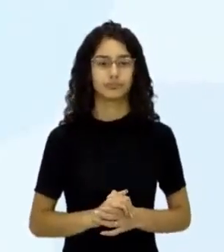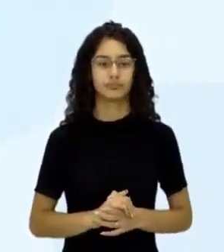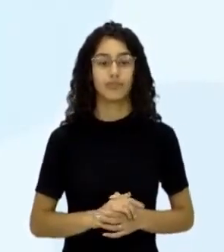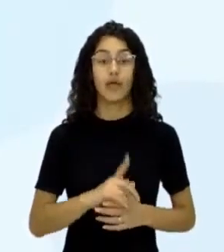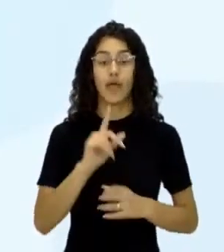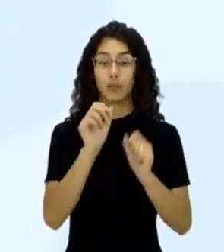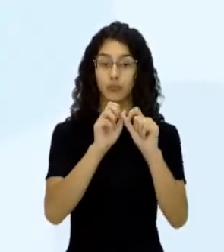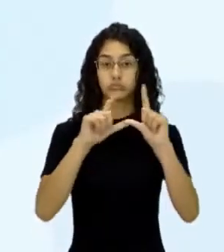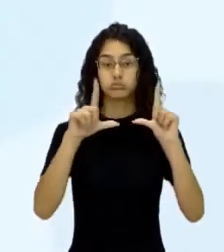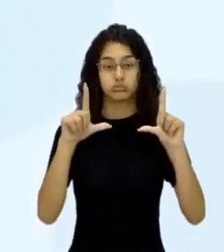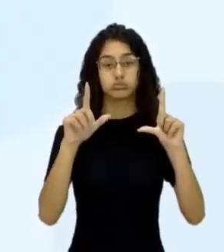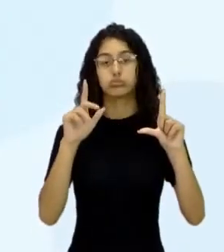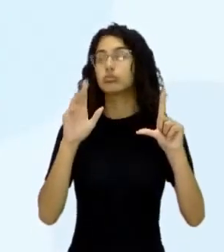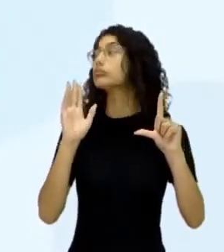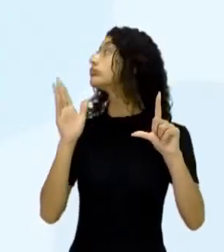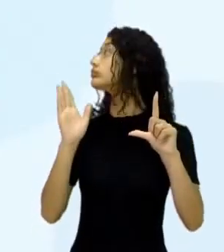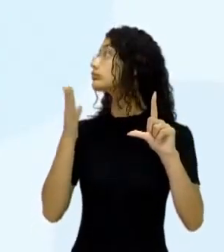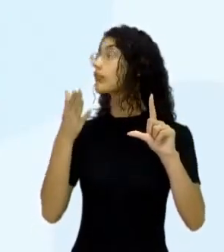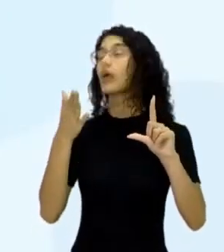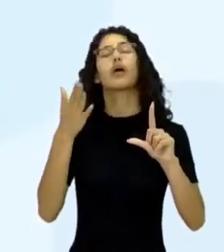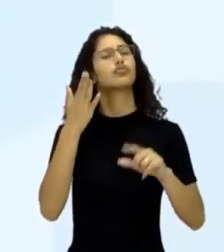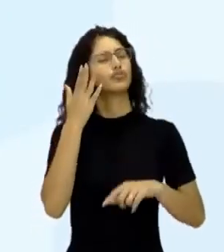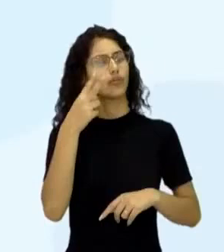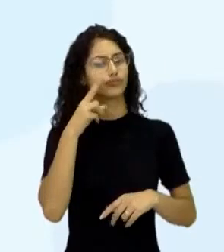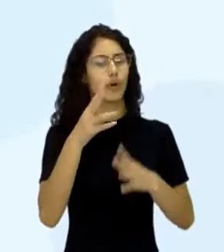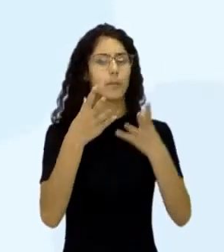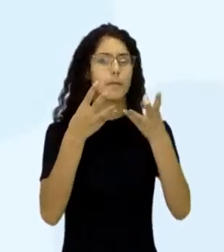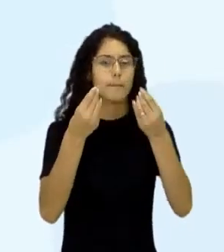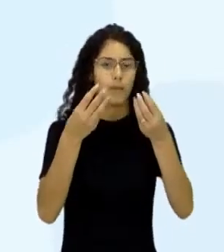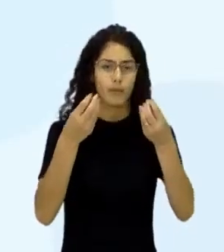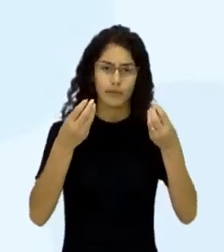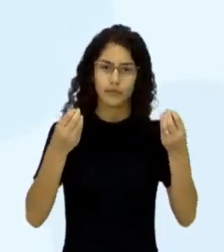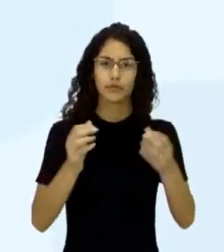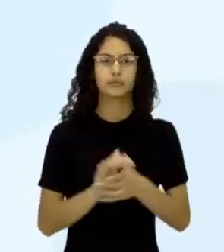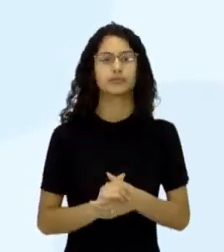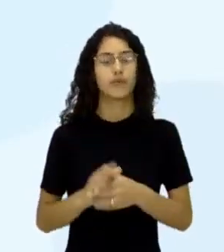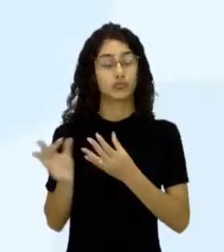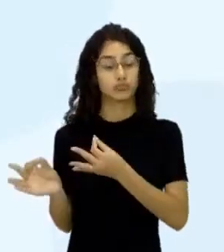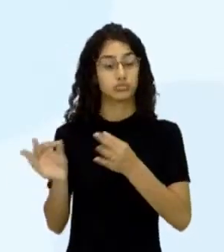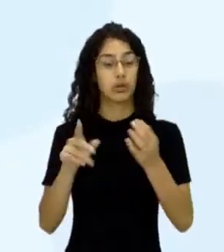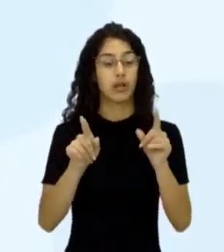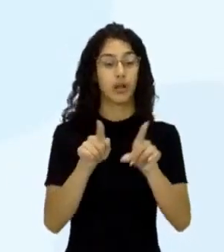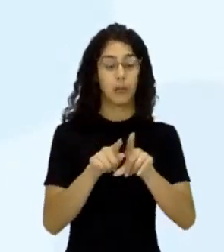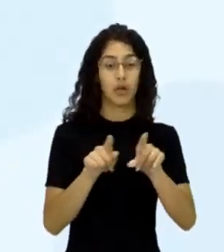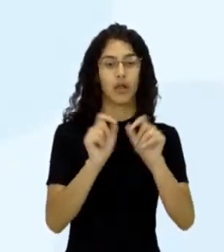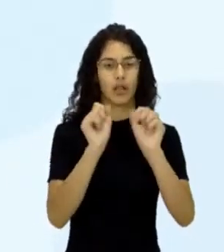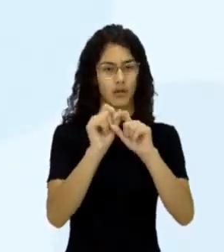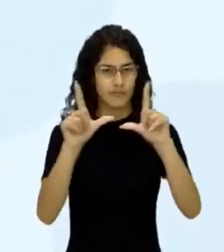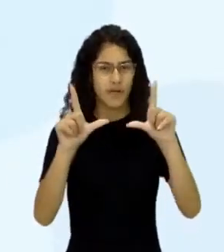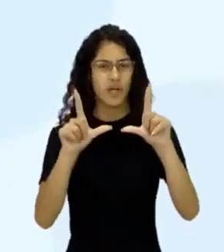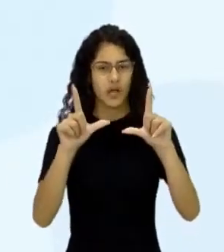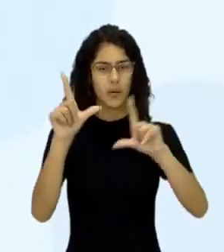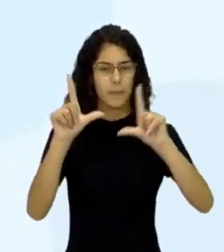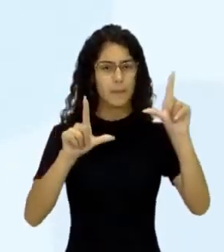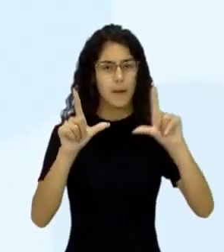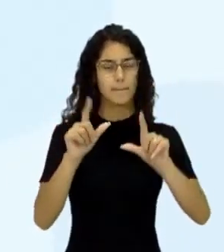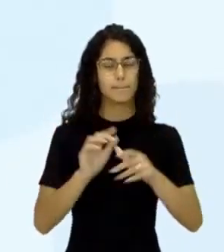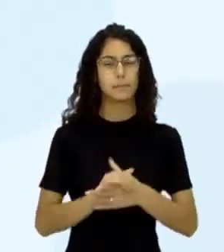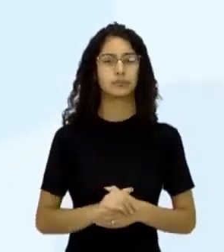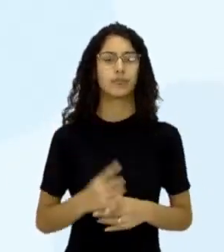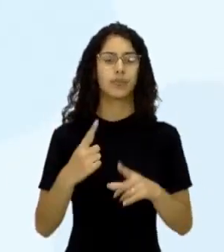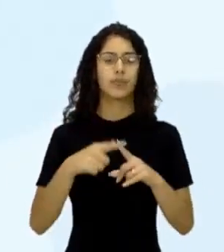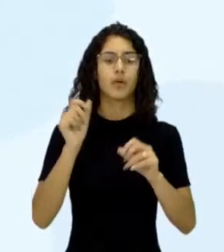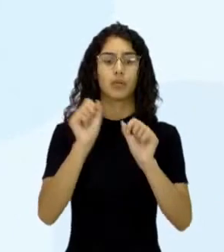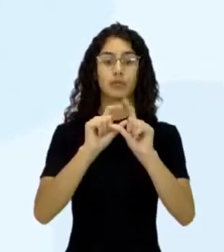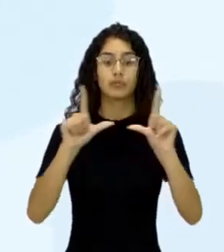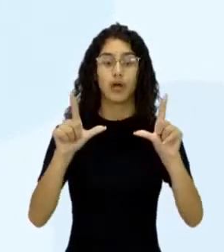Esta é uma imagem que vocês já estão acostumados a ver, a acompanhar aí nas televisões, né, por aí, porque é uma